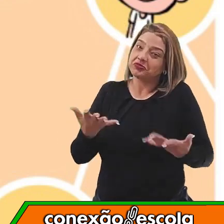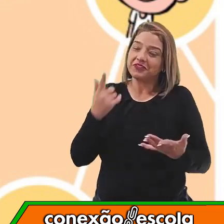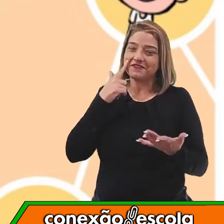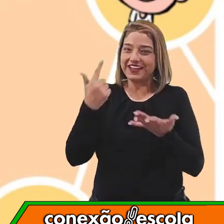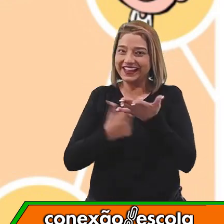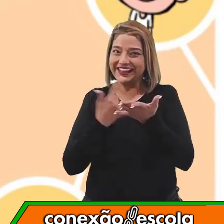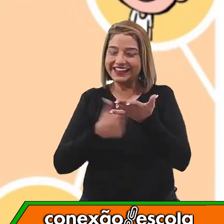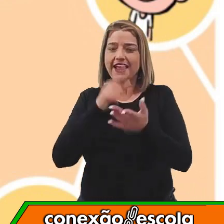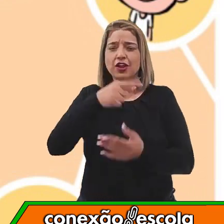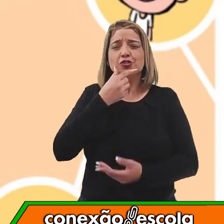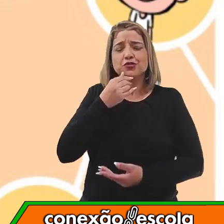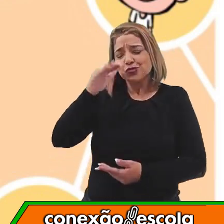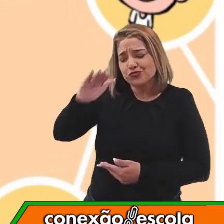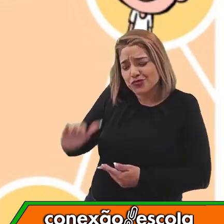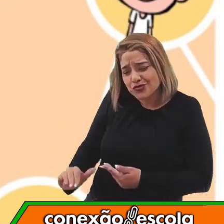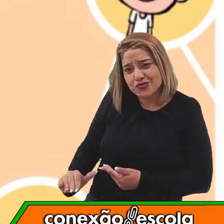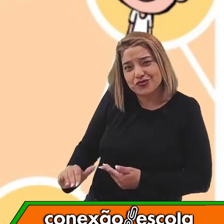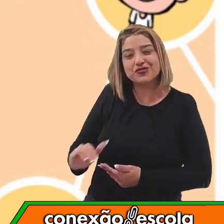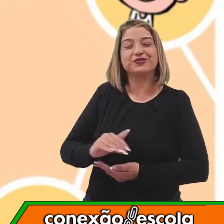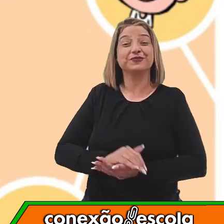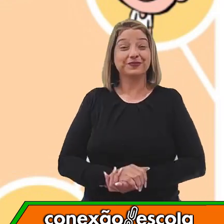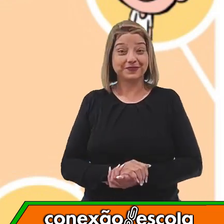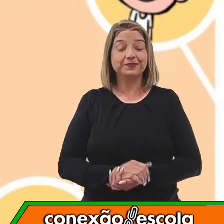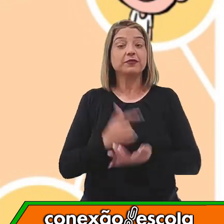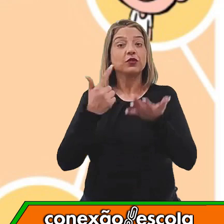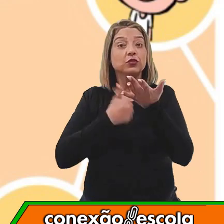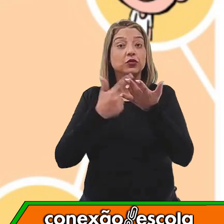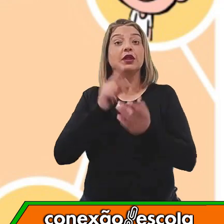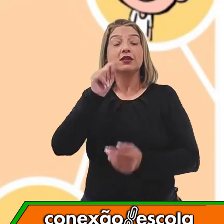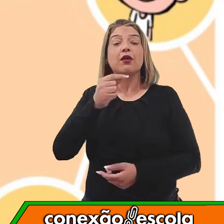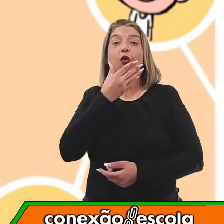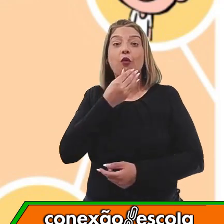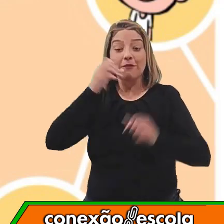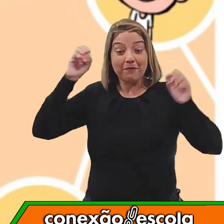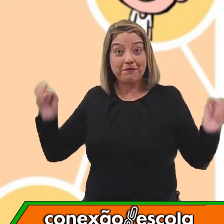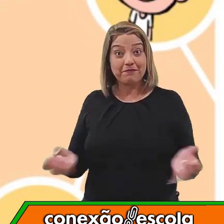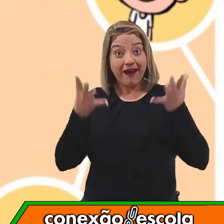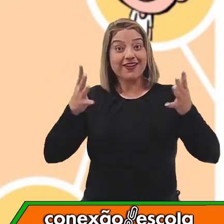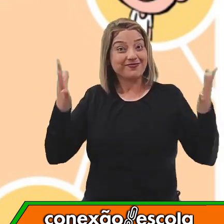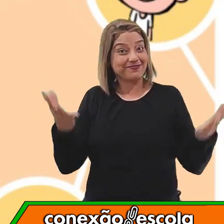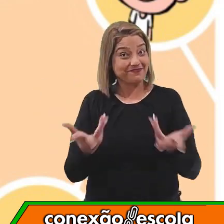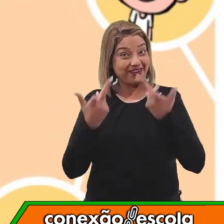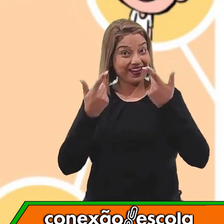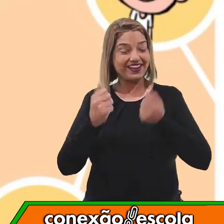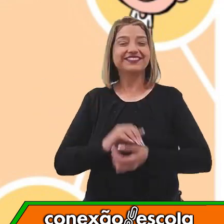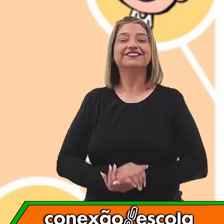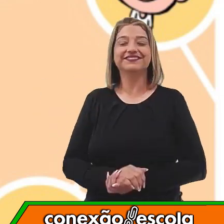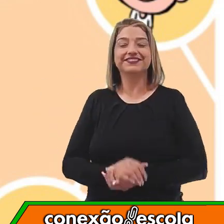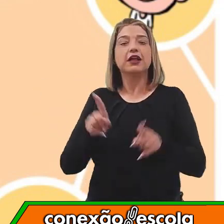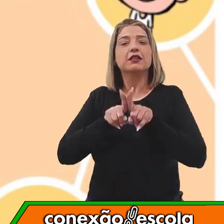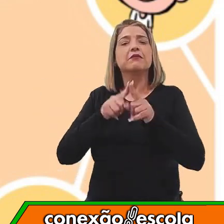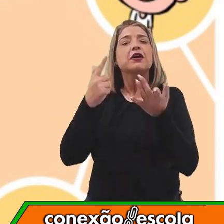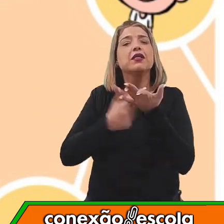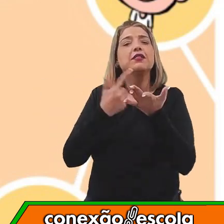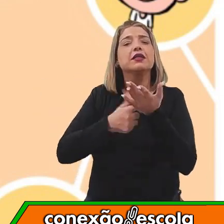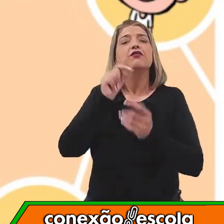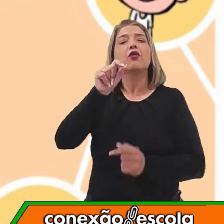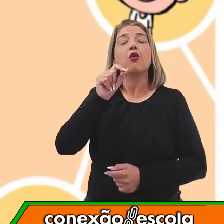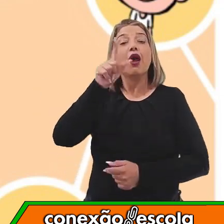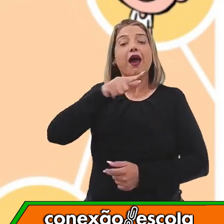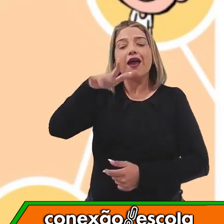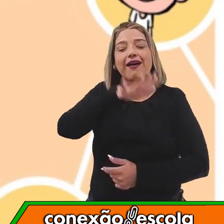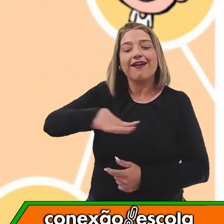deles. O Imensamente Pequeno, o Eustáquio, o Mágico Magnífico. Tem também um chamado Um